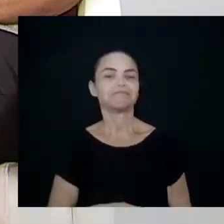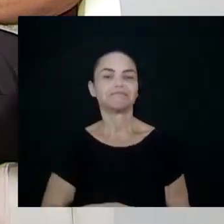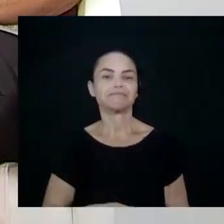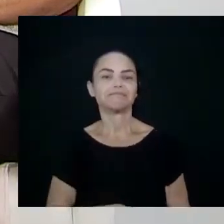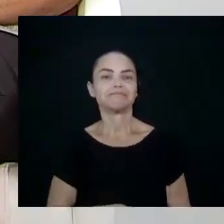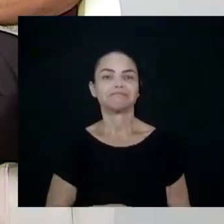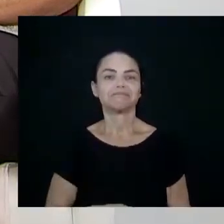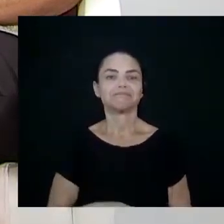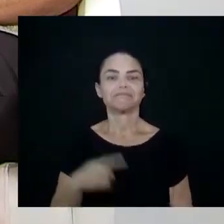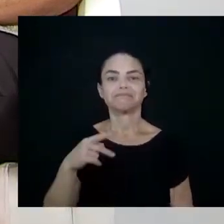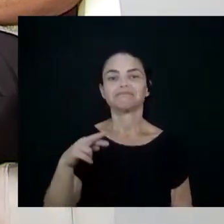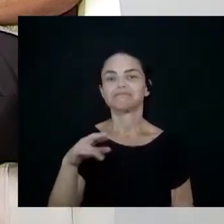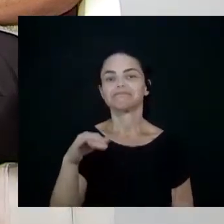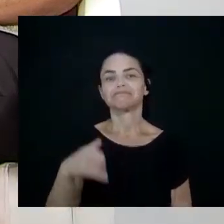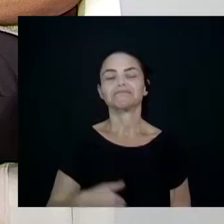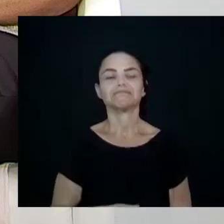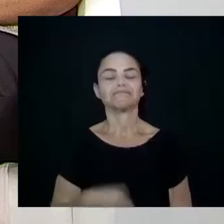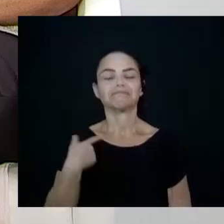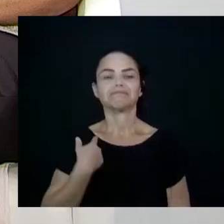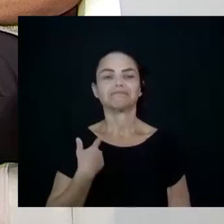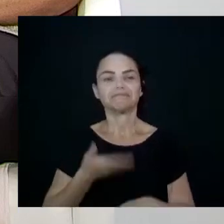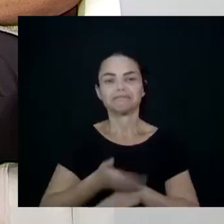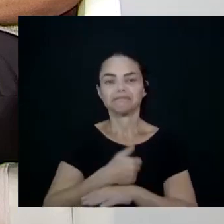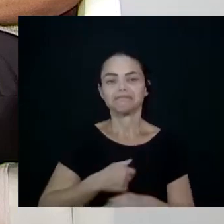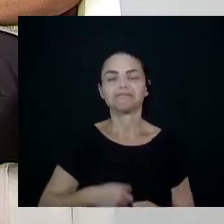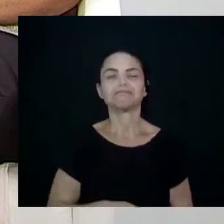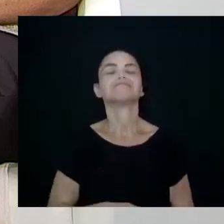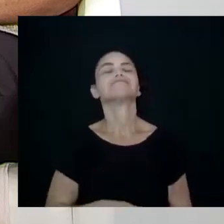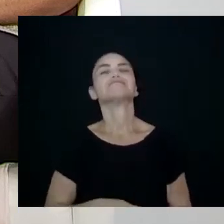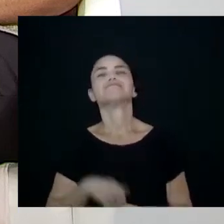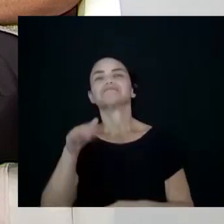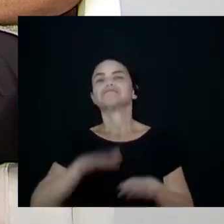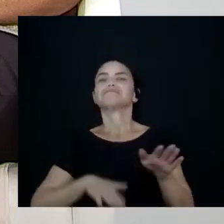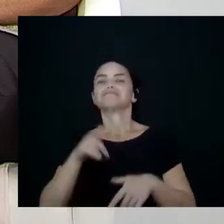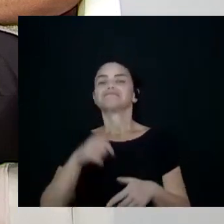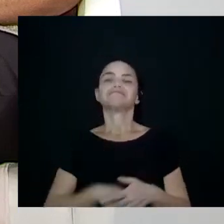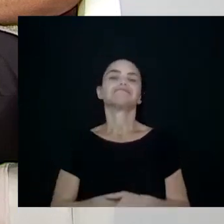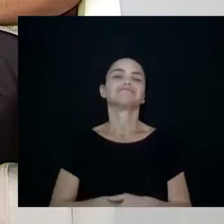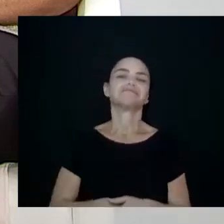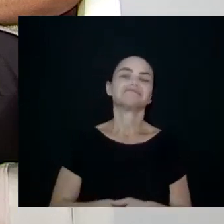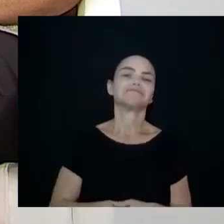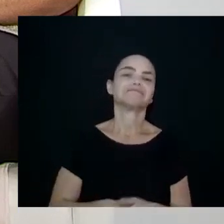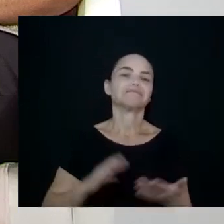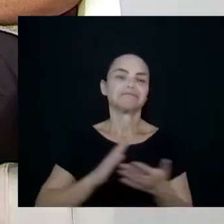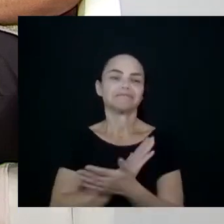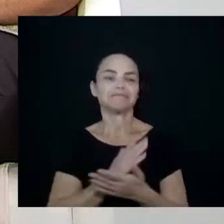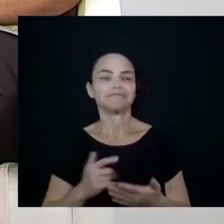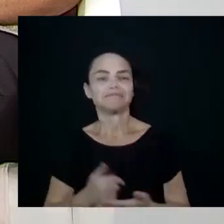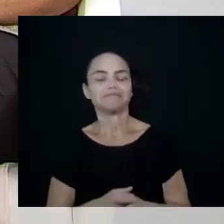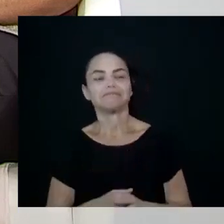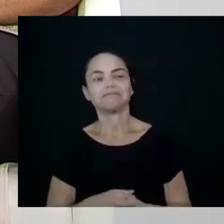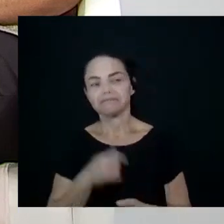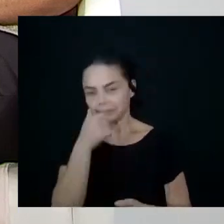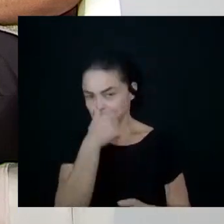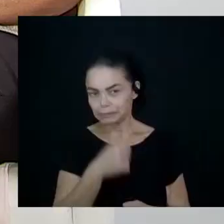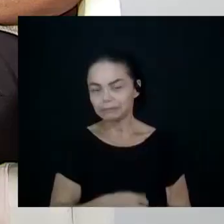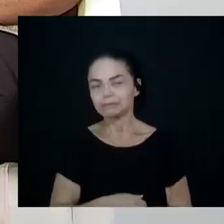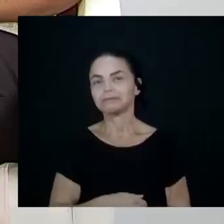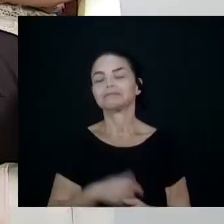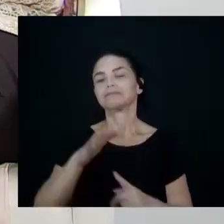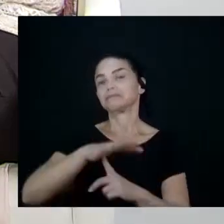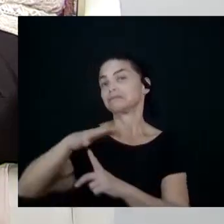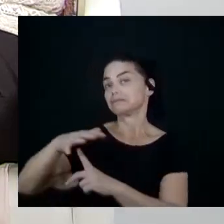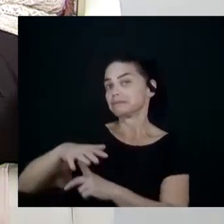Hoje, a Pri, inclusive, comentou no bloco anterior que às vezes é feito alguma